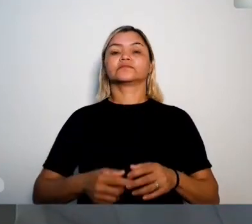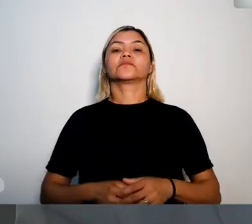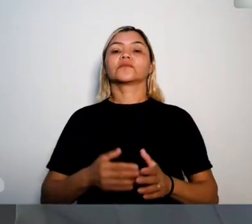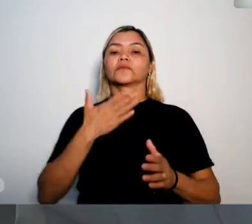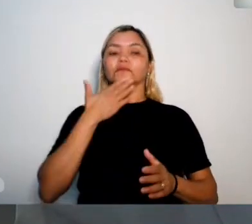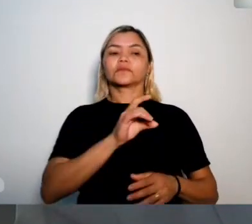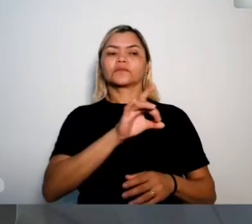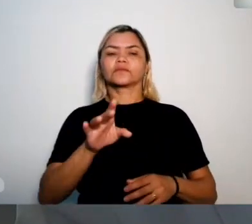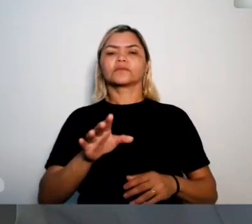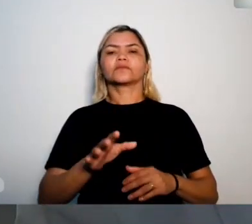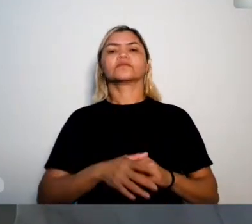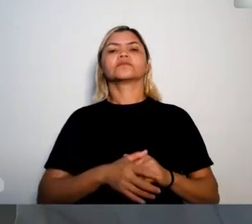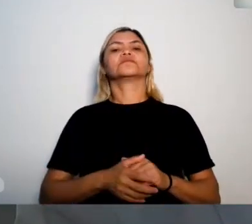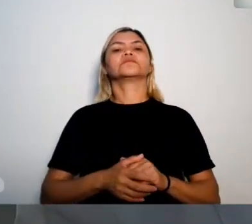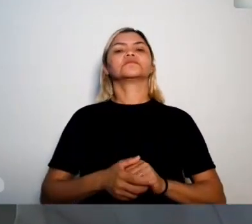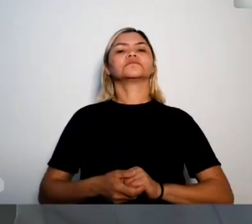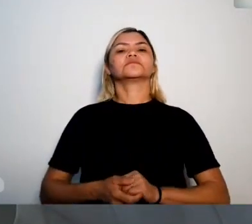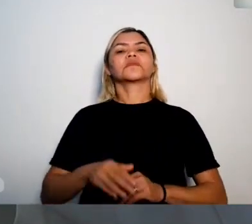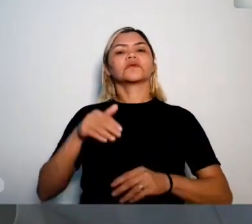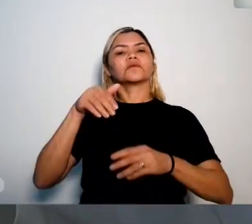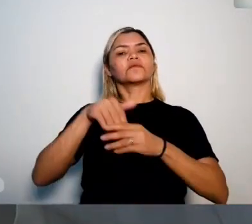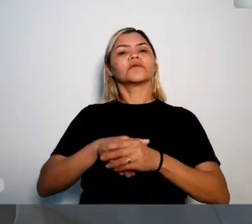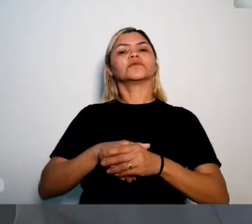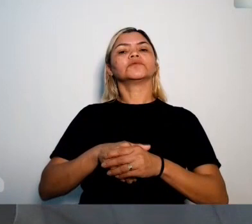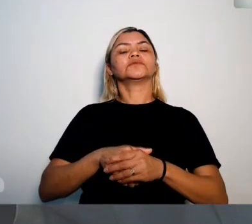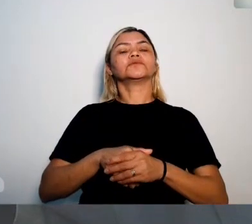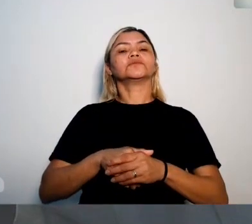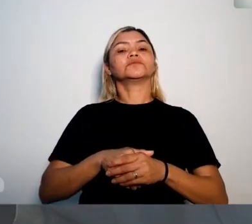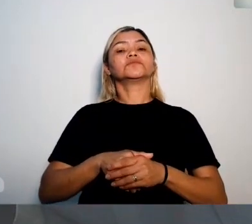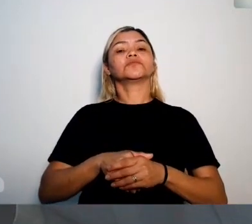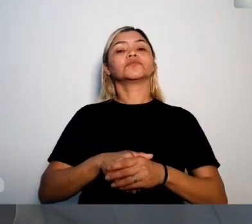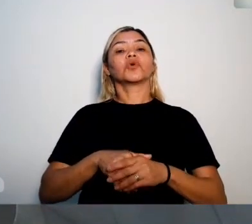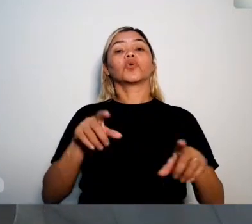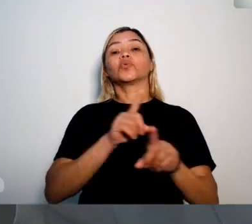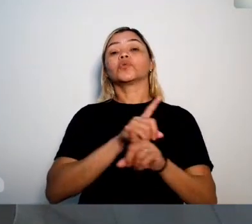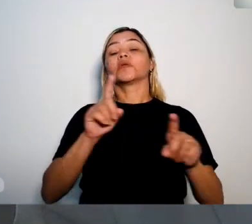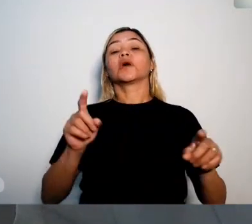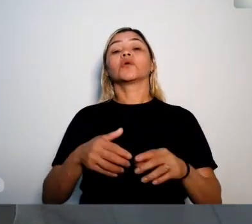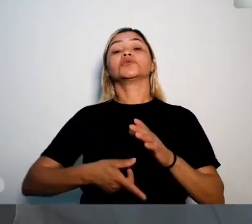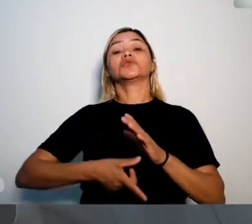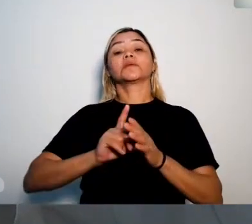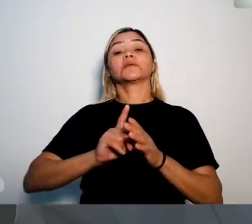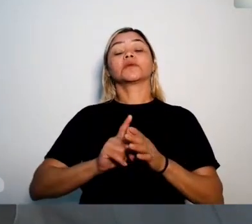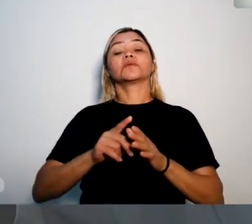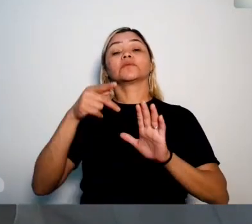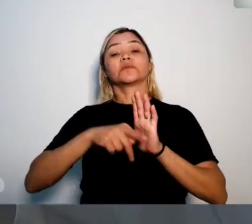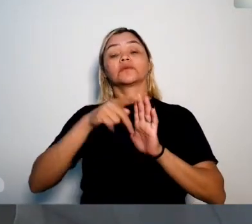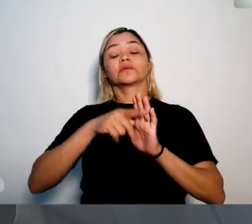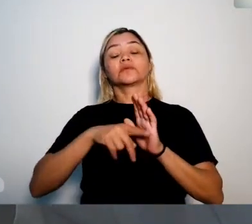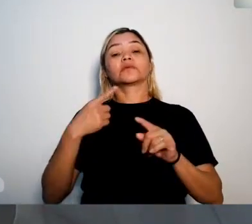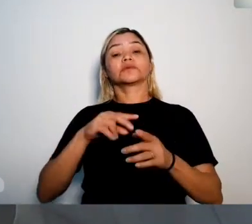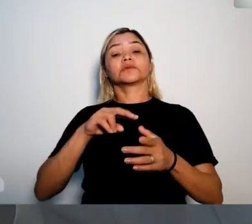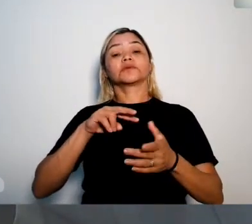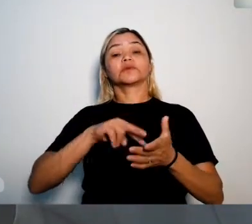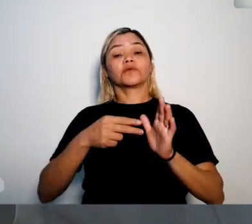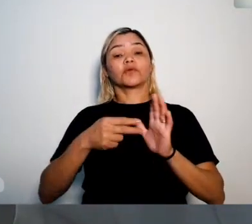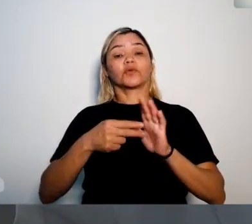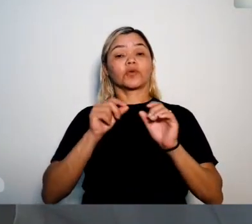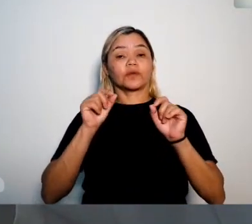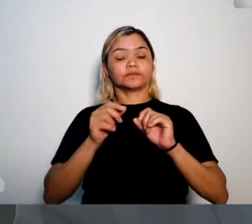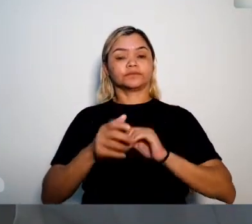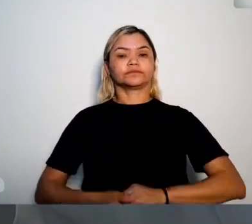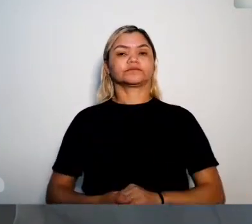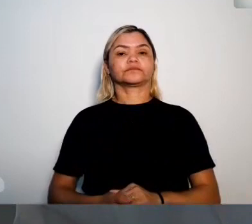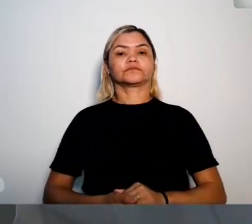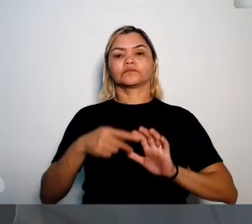senhores que votem o não adiamento do projeto. O não adiamento do projeto quer dizer o seguinte, o projeto de lei,